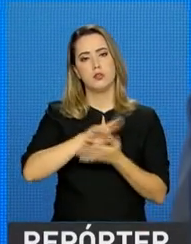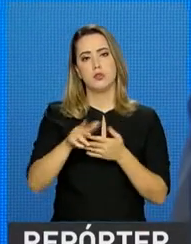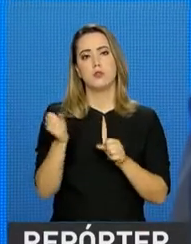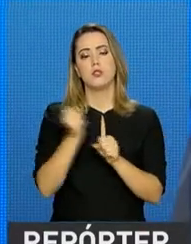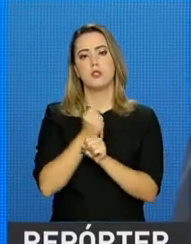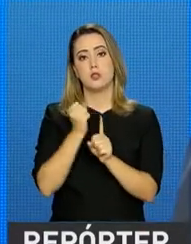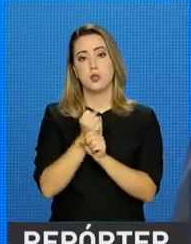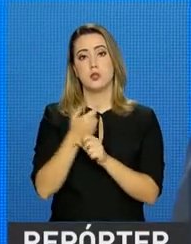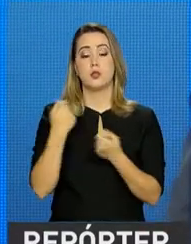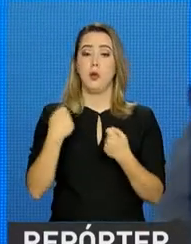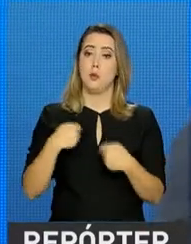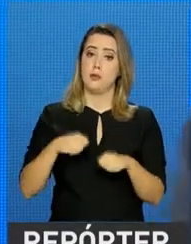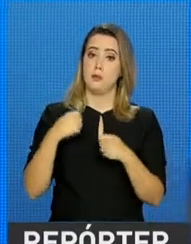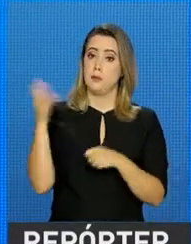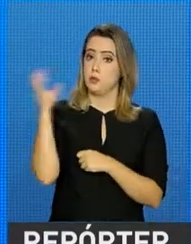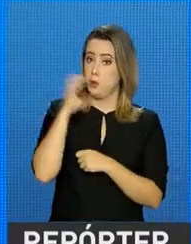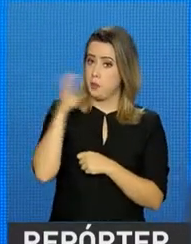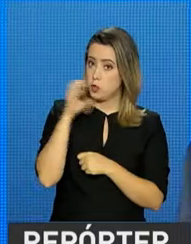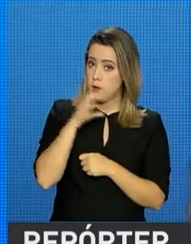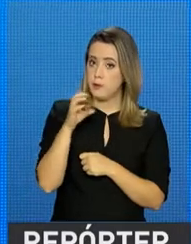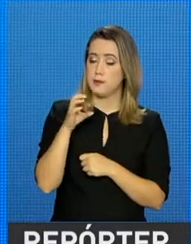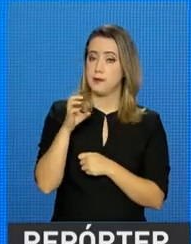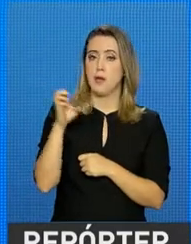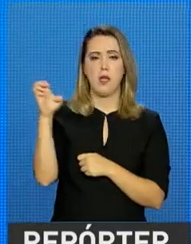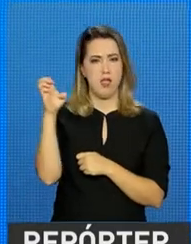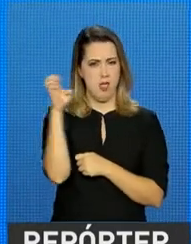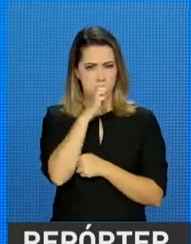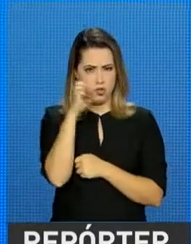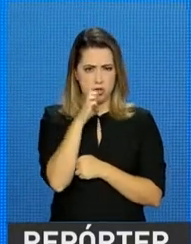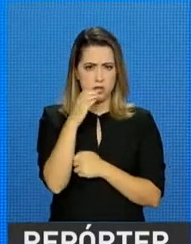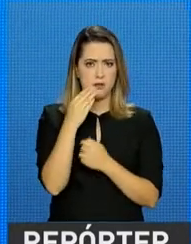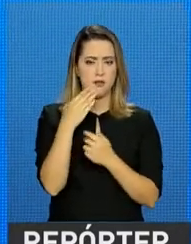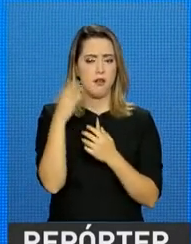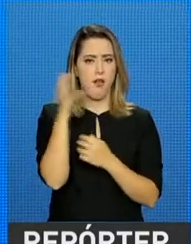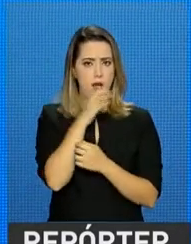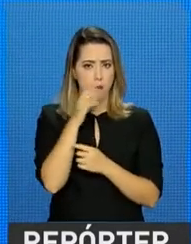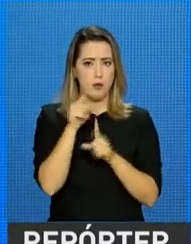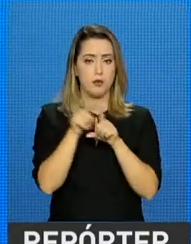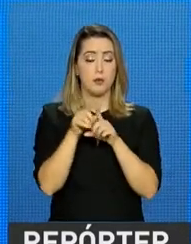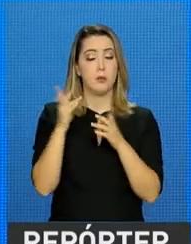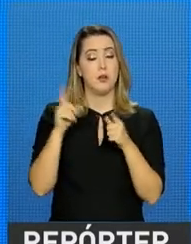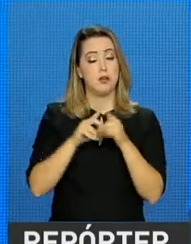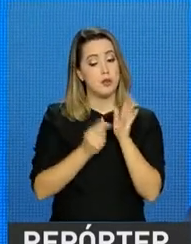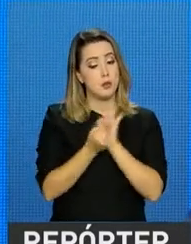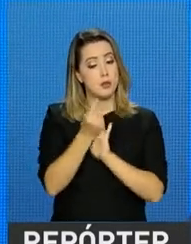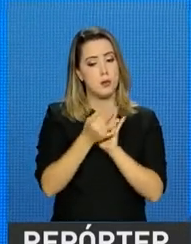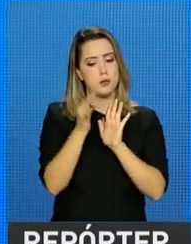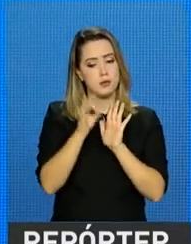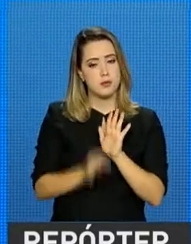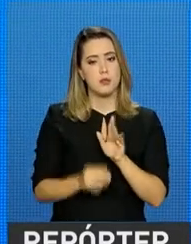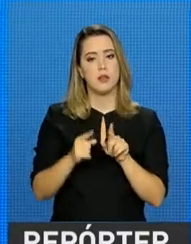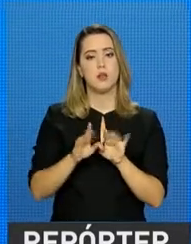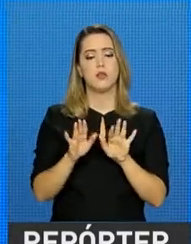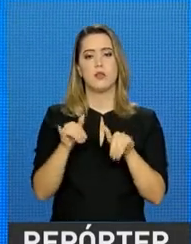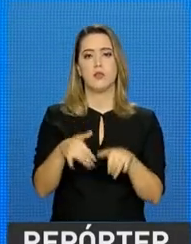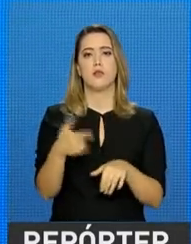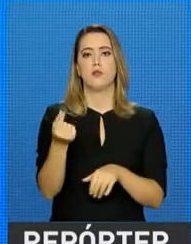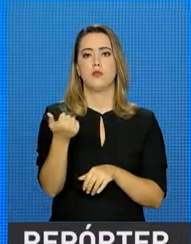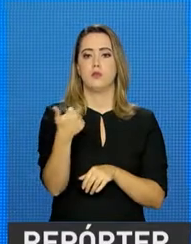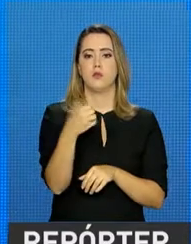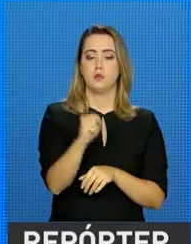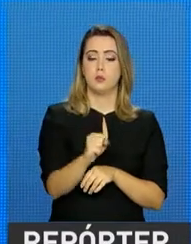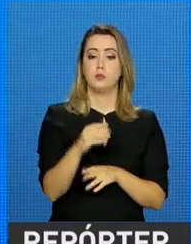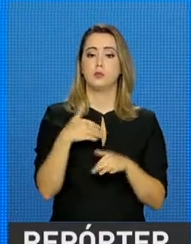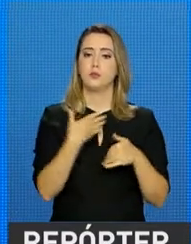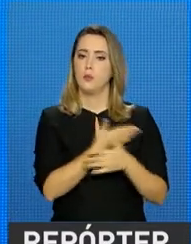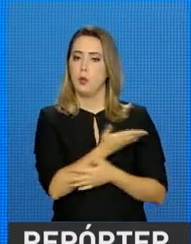obras emergenciais, mas desde que tenham disponibilidade orçamentária e previsão de conclusão em 2018.